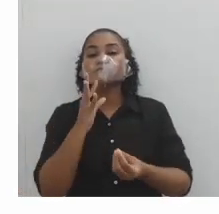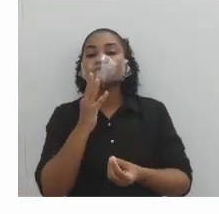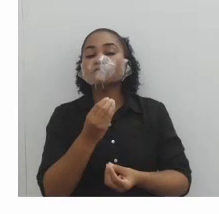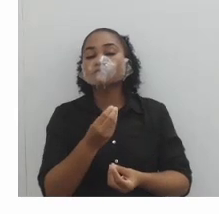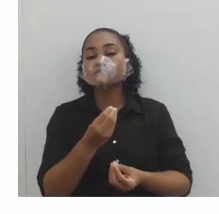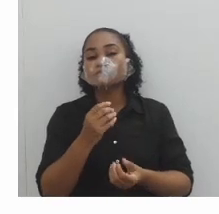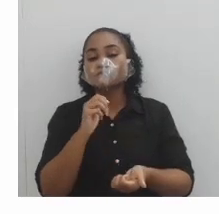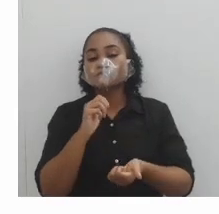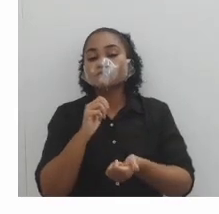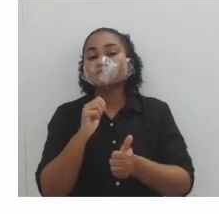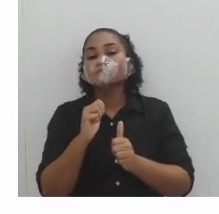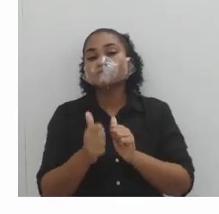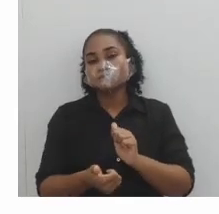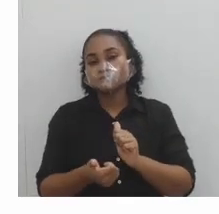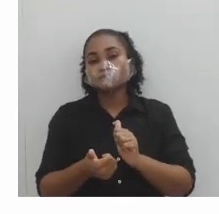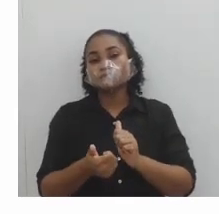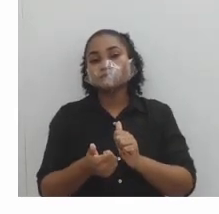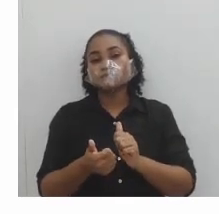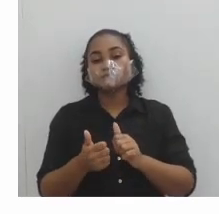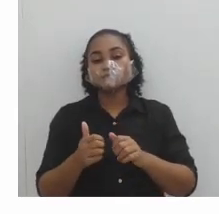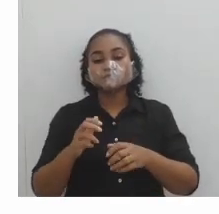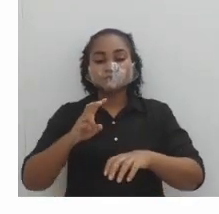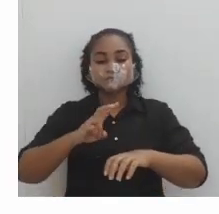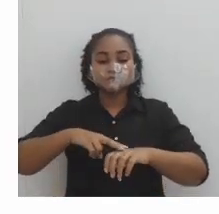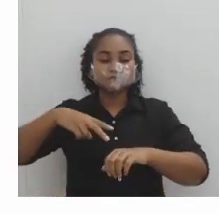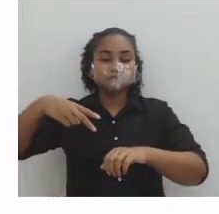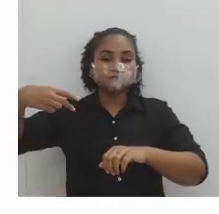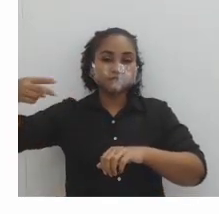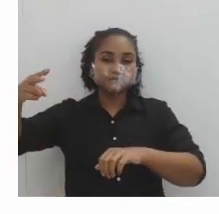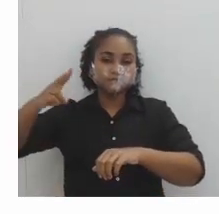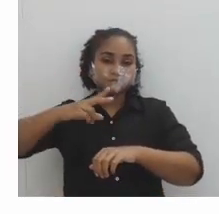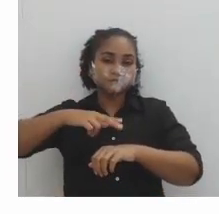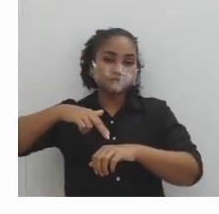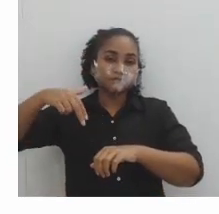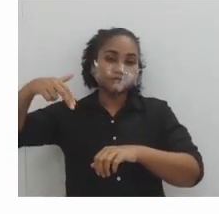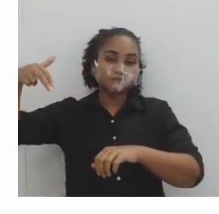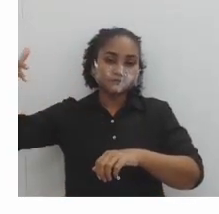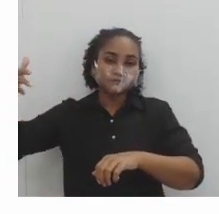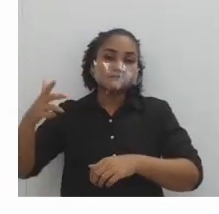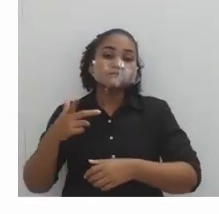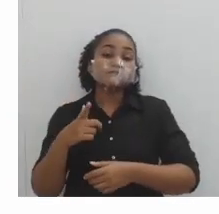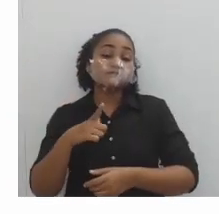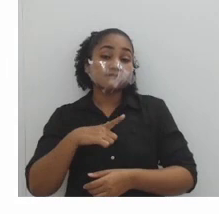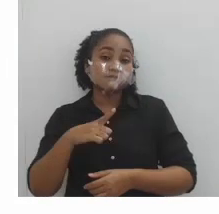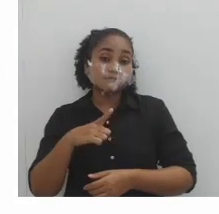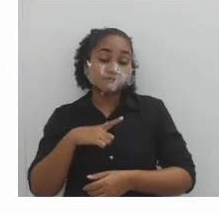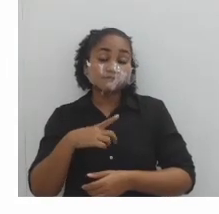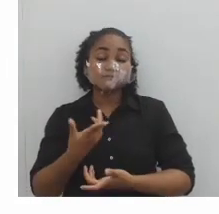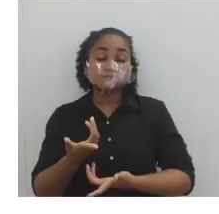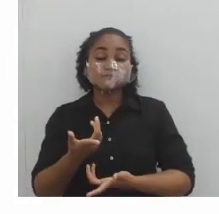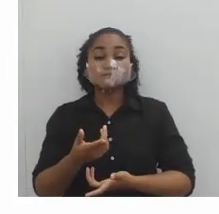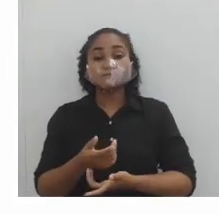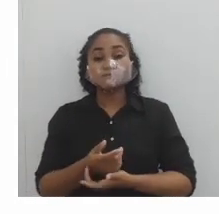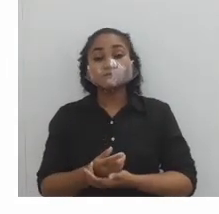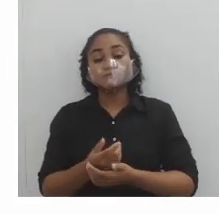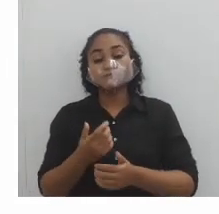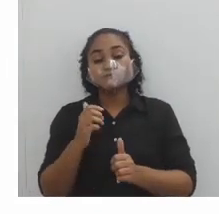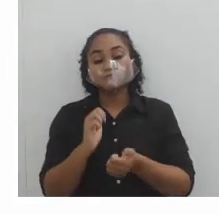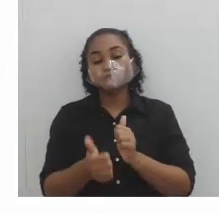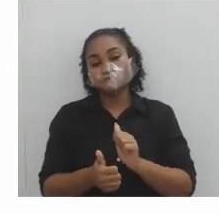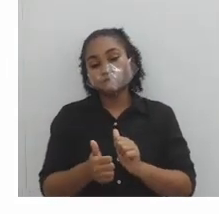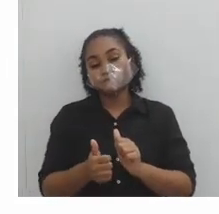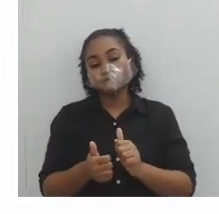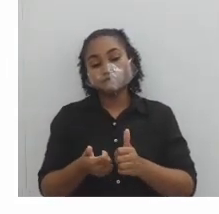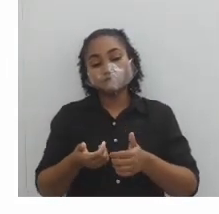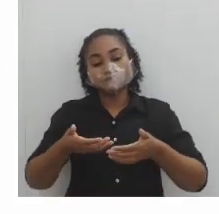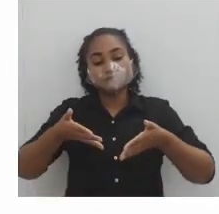o jogo da passagem da alma, ou seja, quando o cidadão morria, era colocado o jogo, esse jogo era